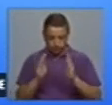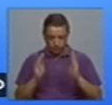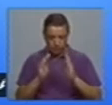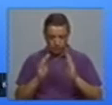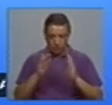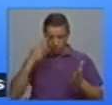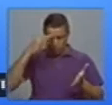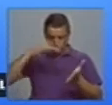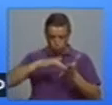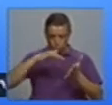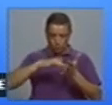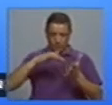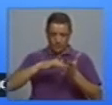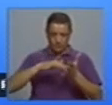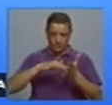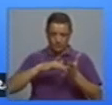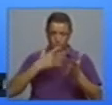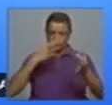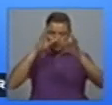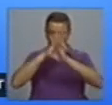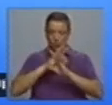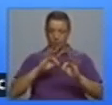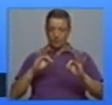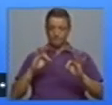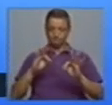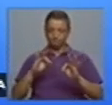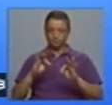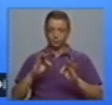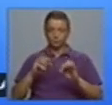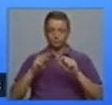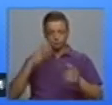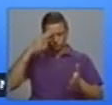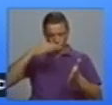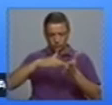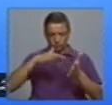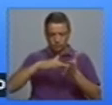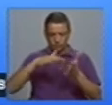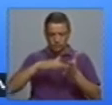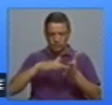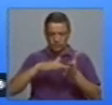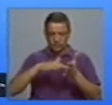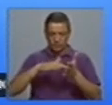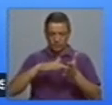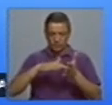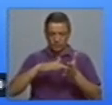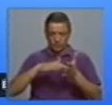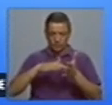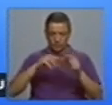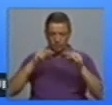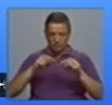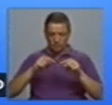o resultado a que chegaram é absolutamente extraordinário. E diz-nos estes resultados que a razão, precisamente, entre os isótopos